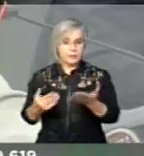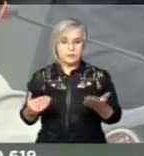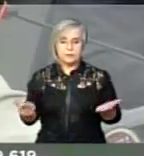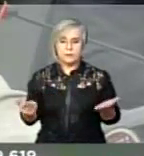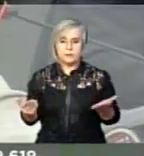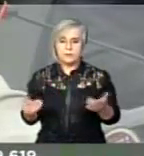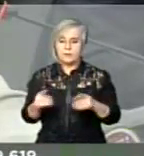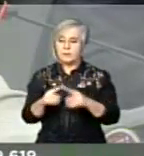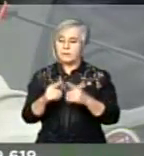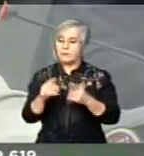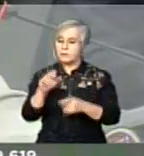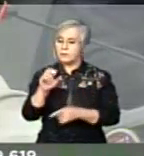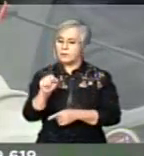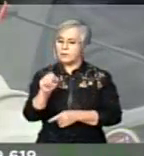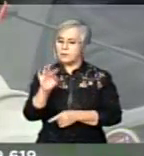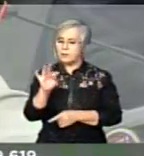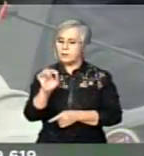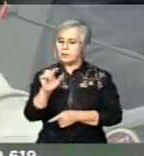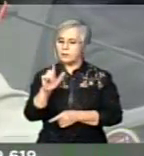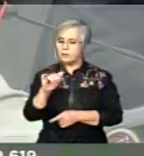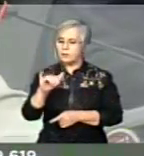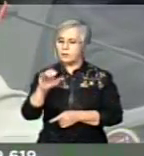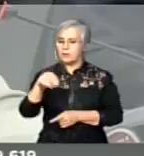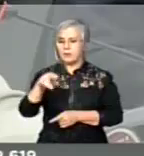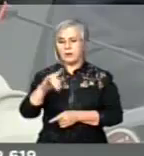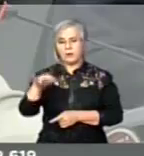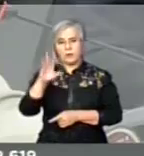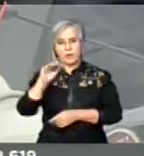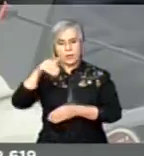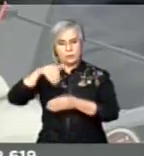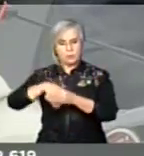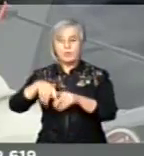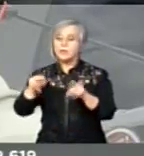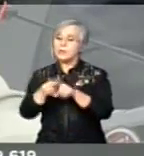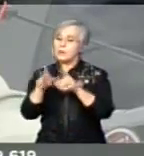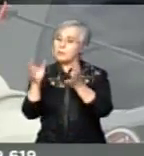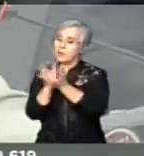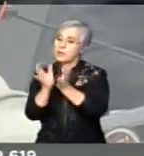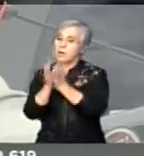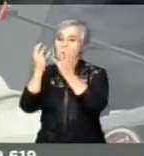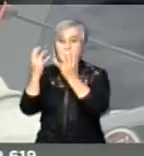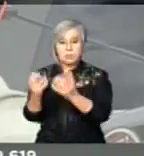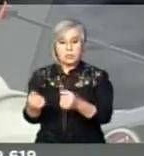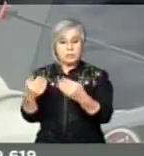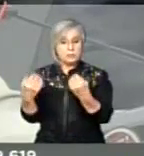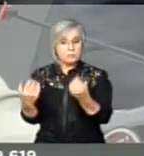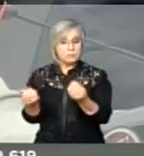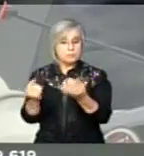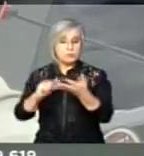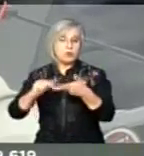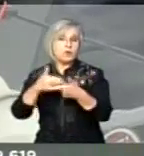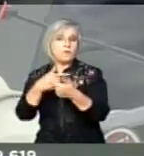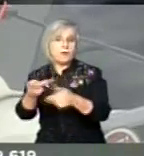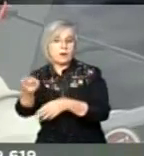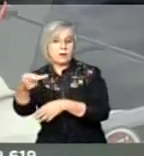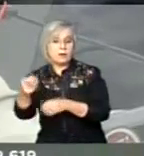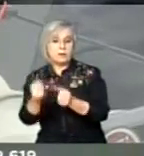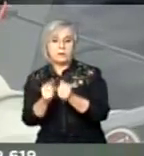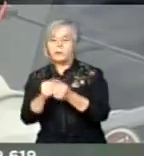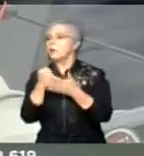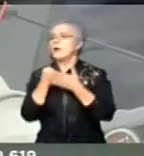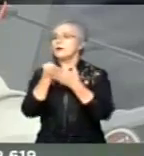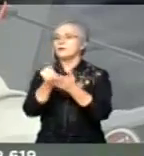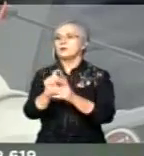o estelionato eleitoral também é daqueles que, adeptos do programa neoliberal, Levi, inclusive, foi da assessoria econômica